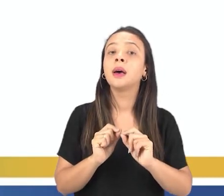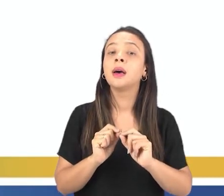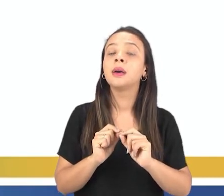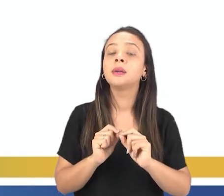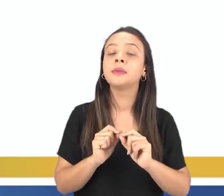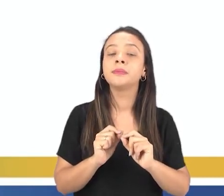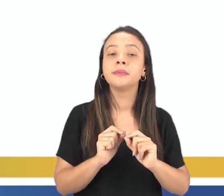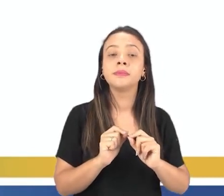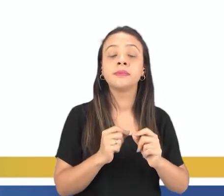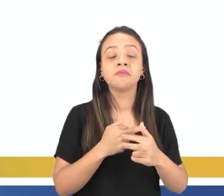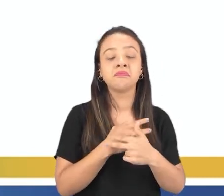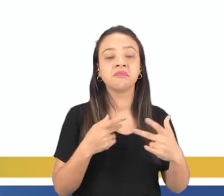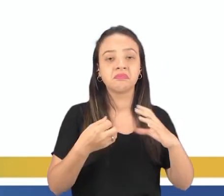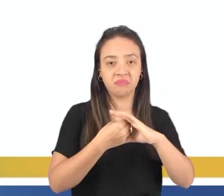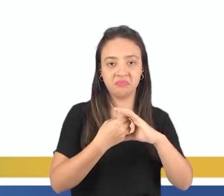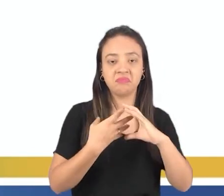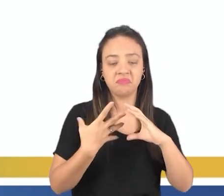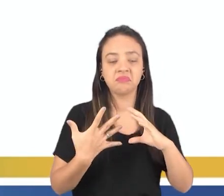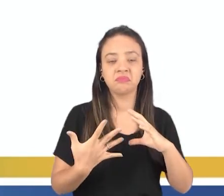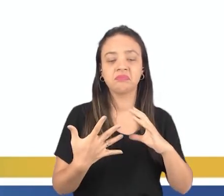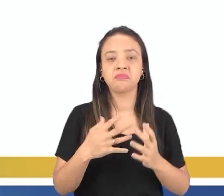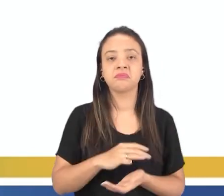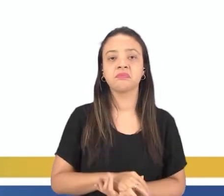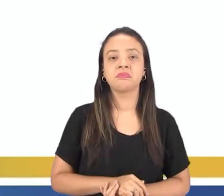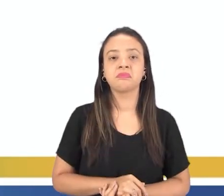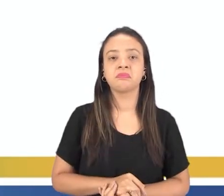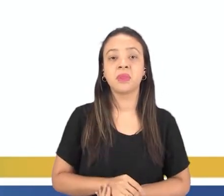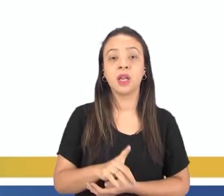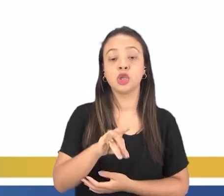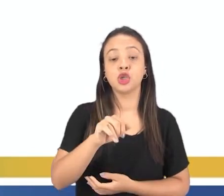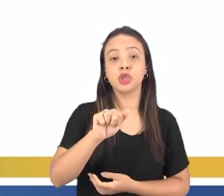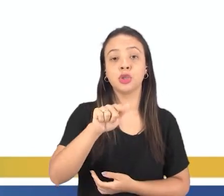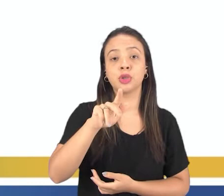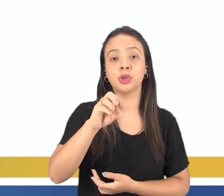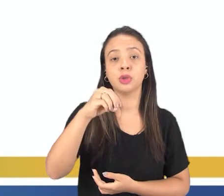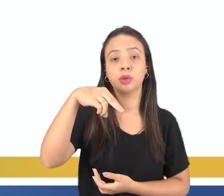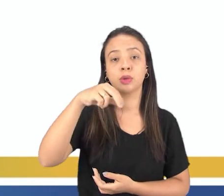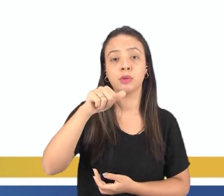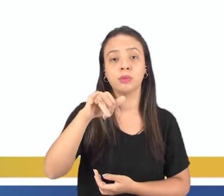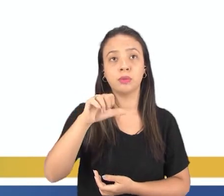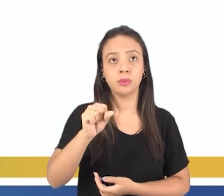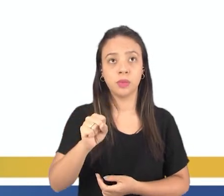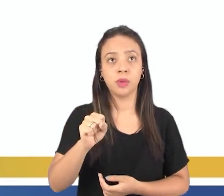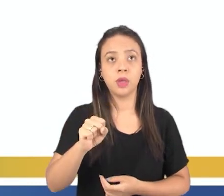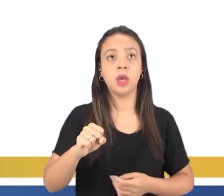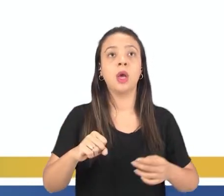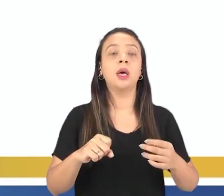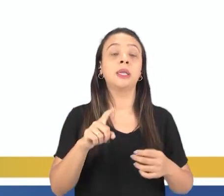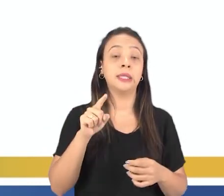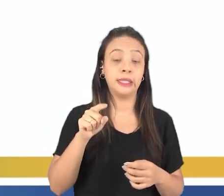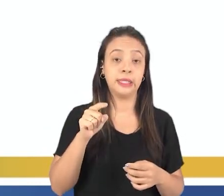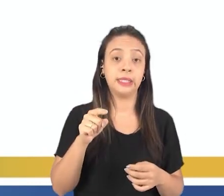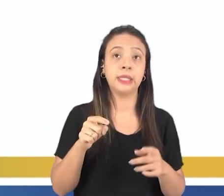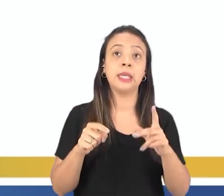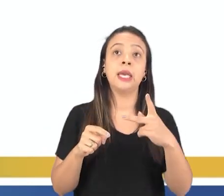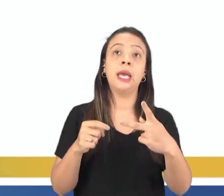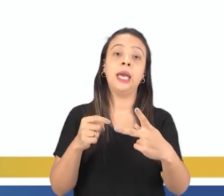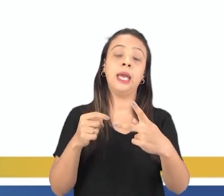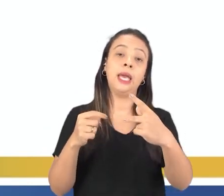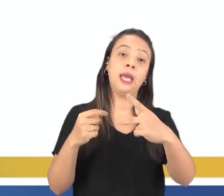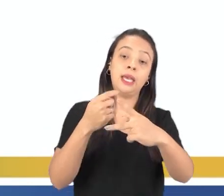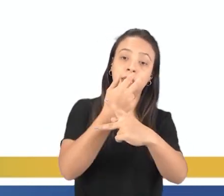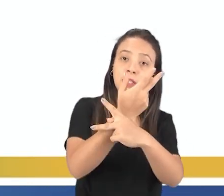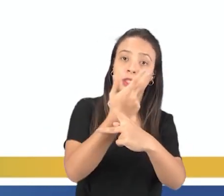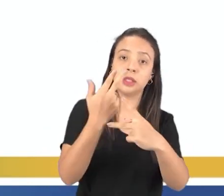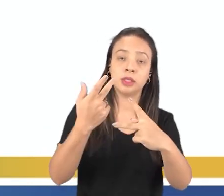algumas características, pessoal. As diagonais do trapézio isósceles são congruentes, ou seja, têm